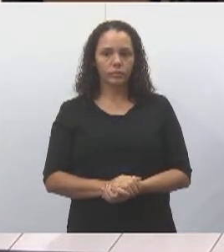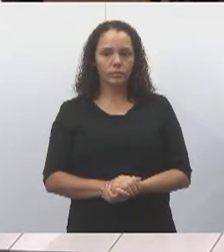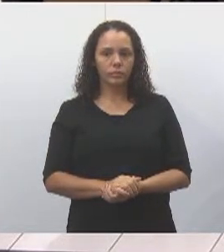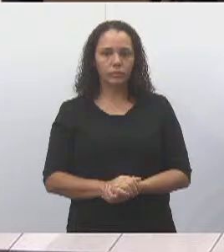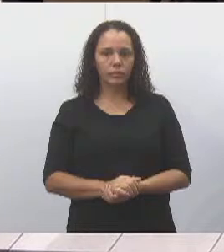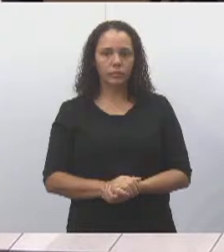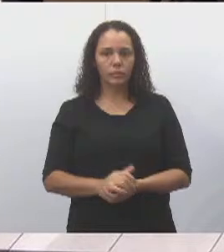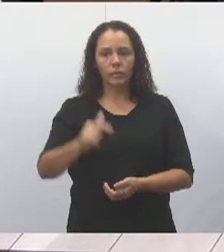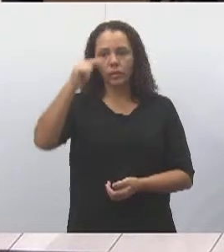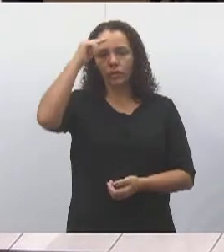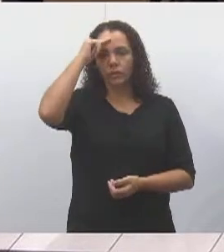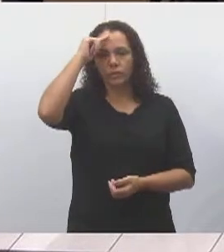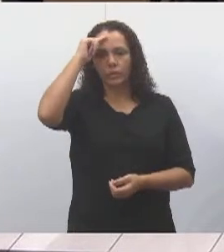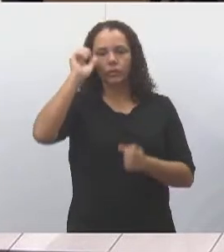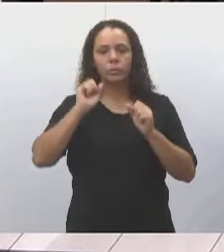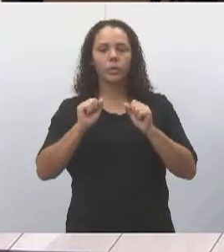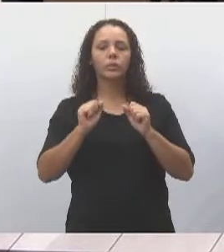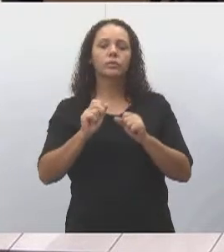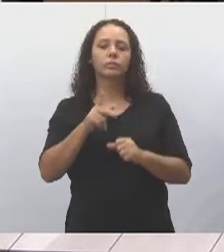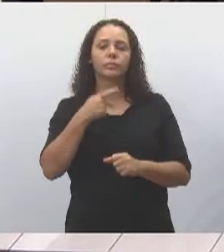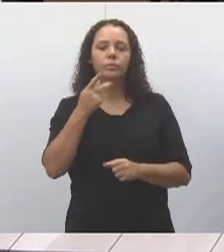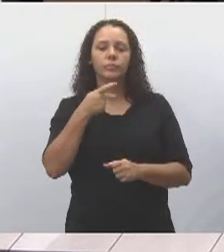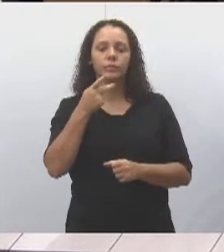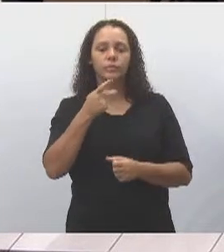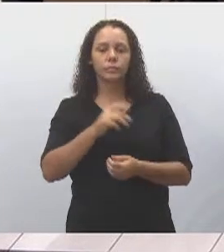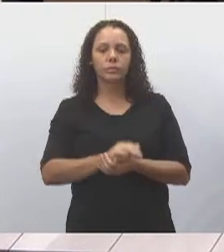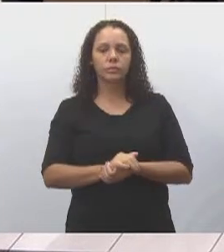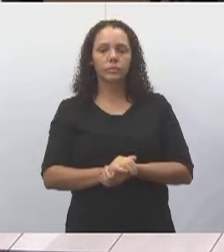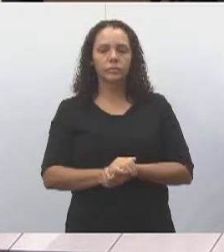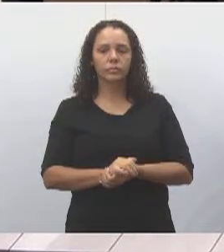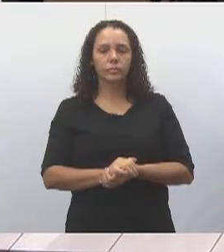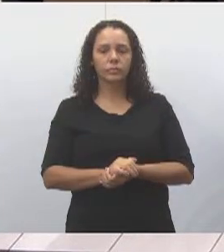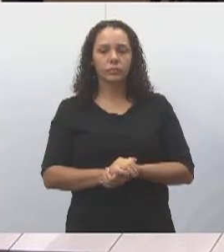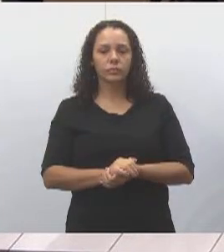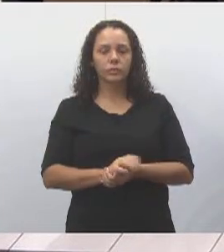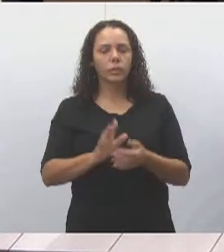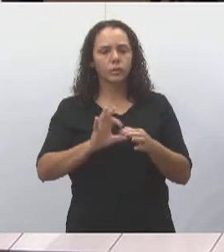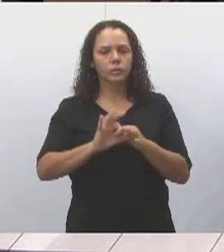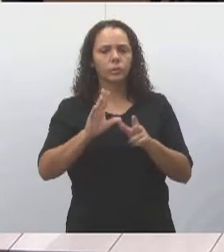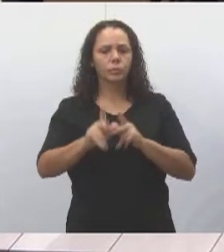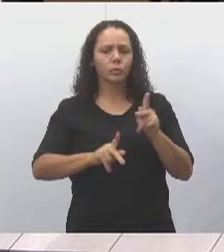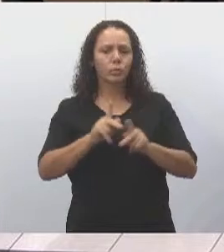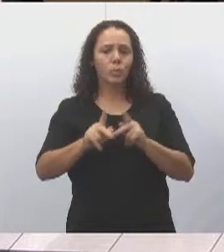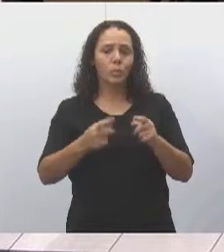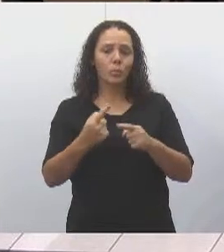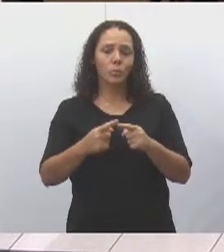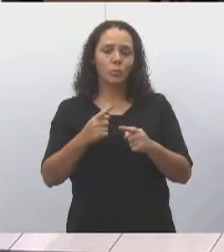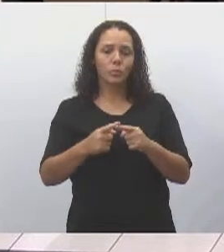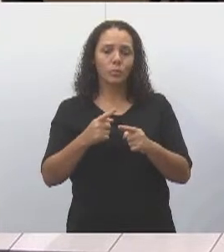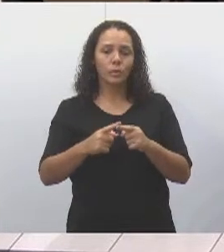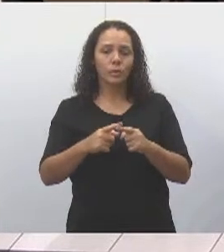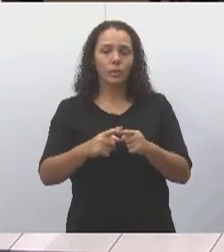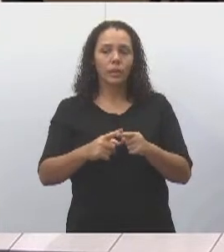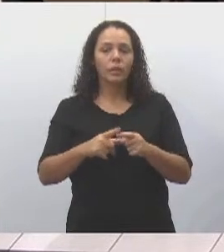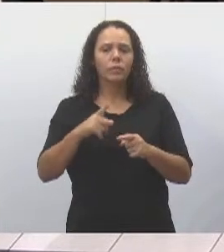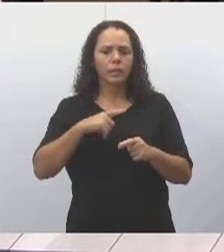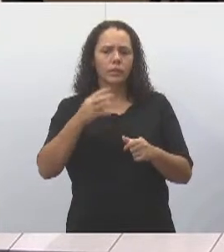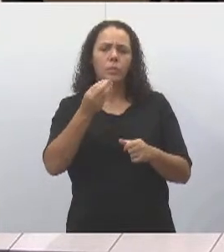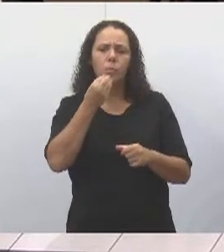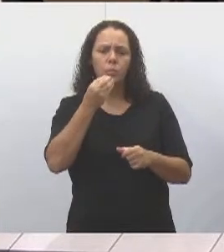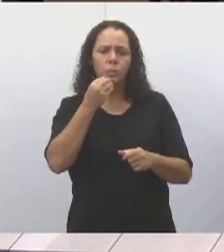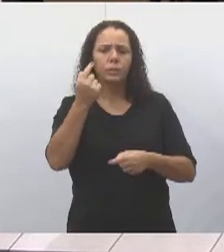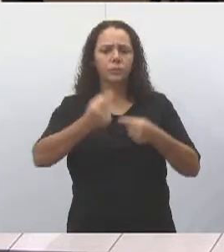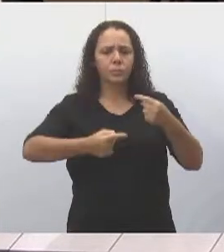Luiz Flávio, com a palavra, Luciano. Eu passo a palavra à população, porque nós vamos ter várias oportunidades de se debater aqui, e aí,